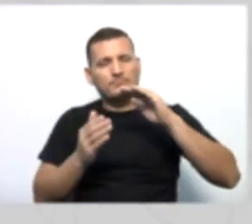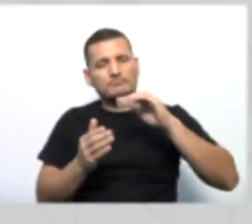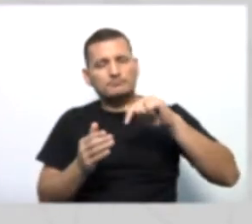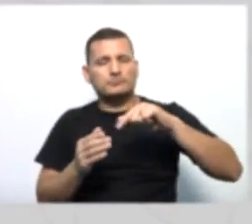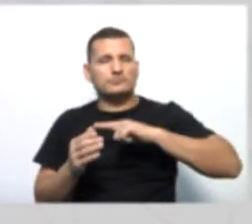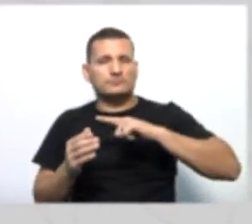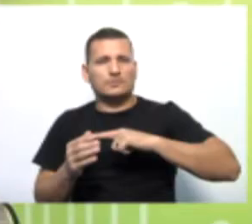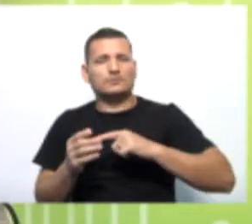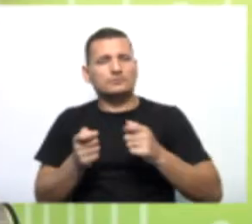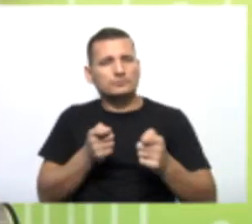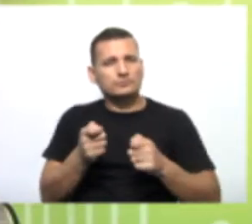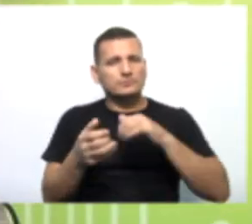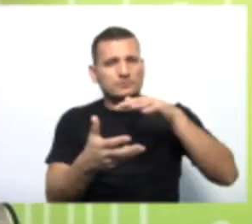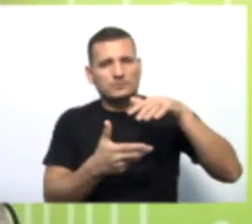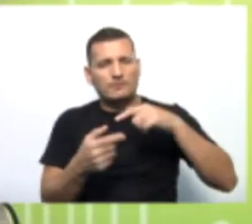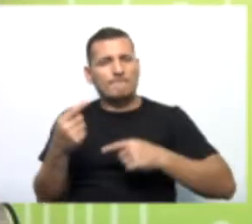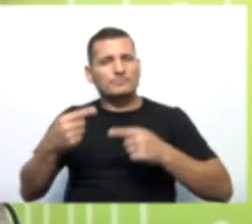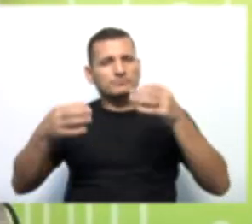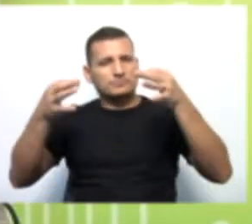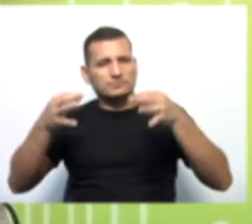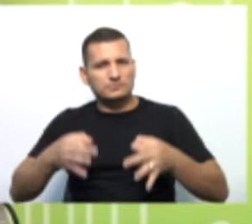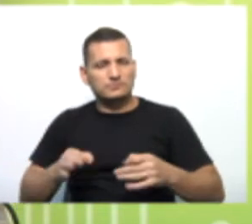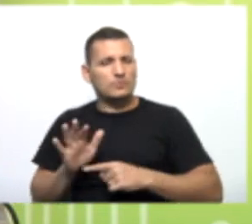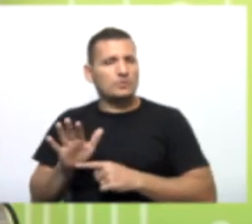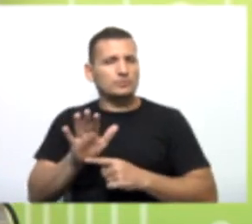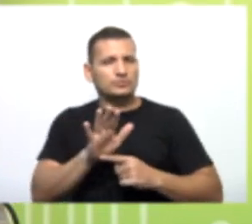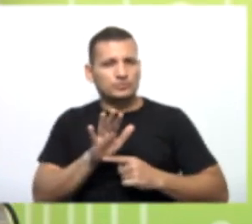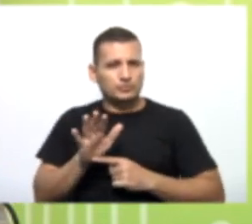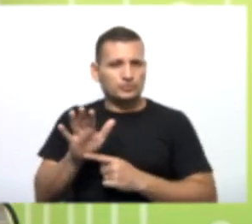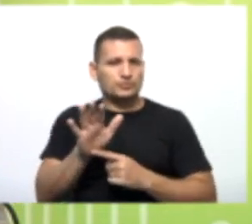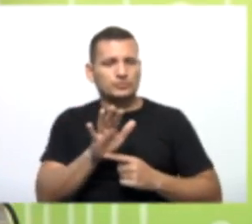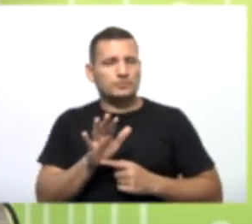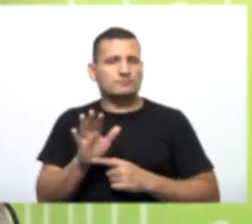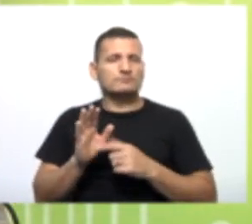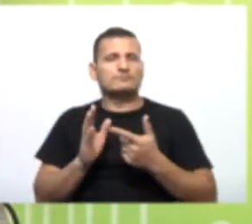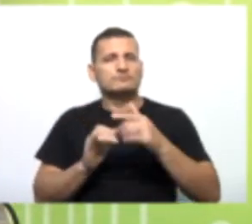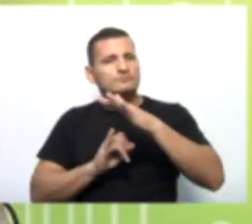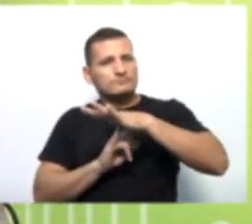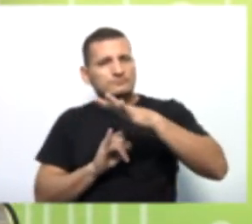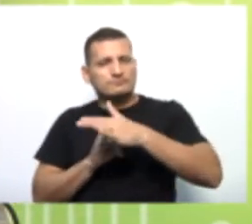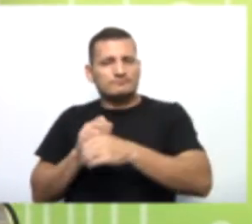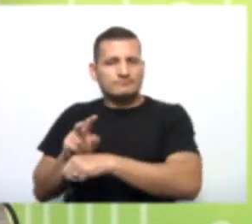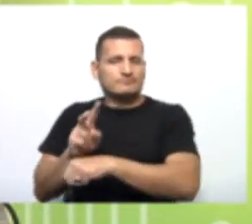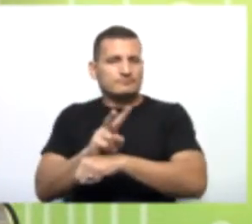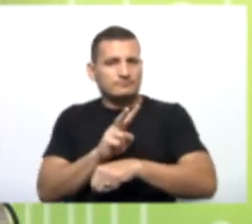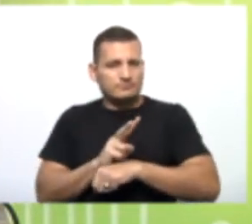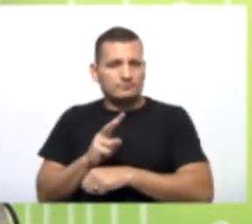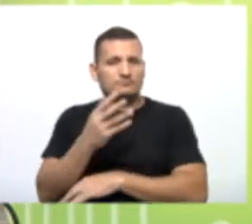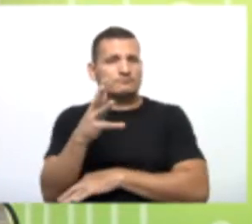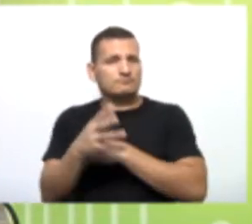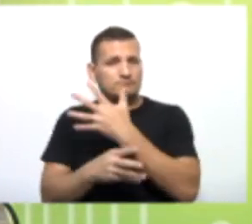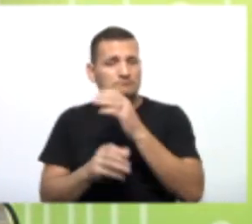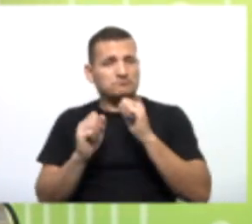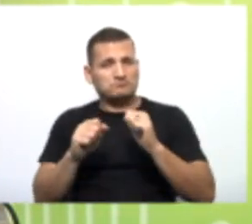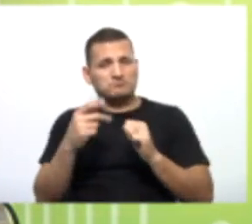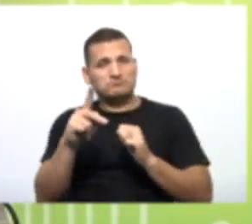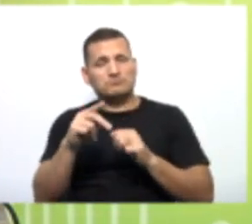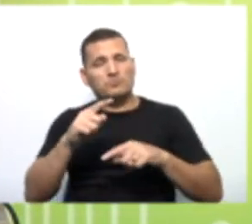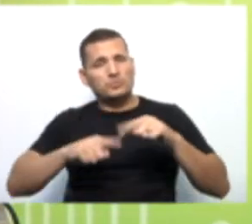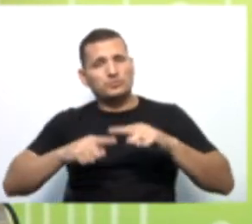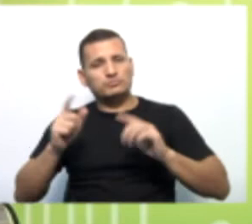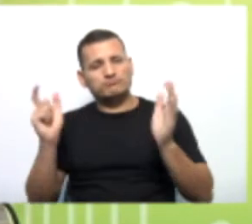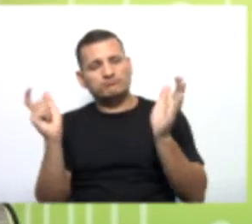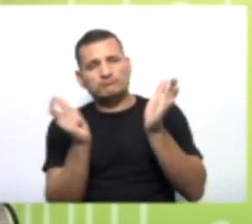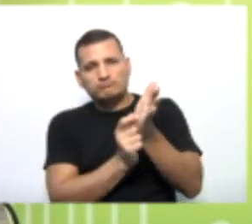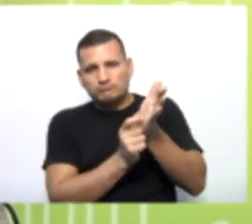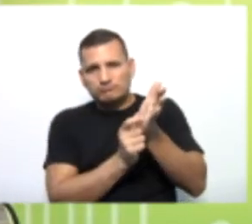sustentável, é politicamente correto, ajuda a uma determinada entidade que preserva o meio ambiente. Você pode colocar isso no rótulo do seu produto.